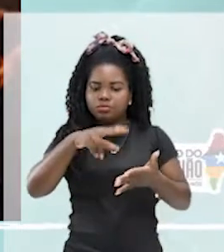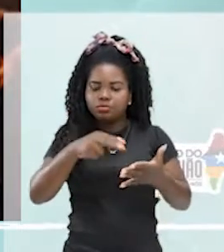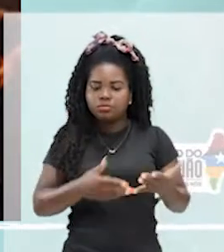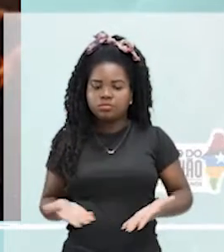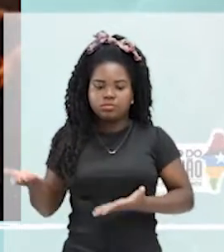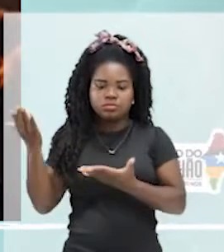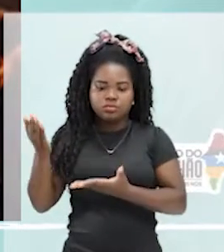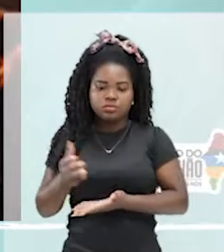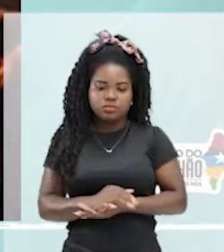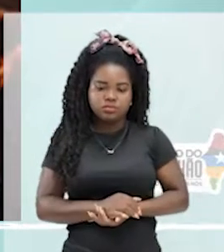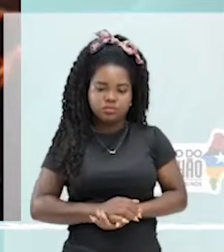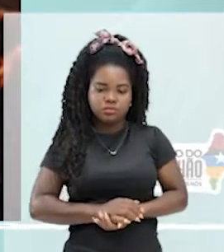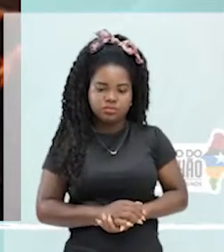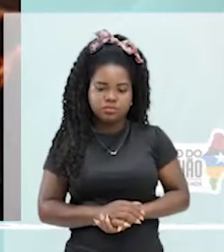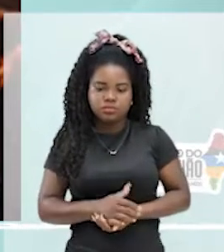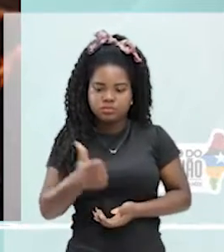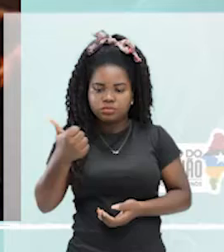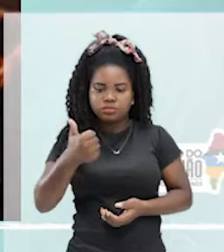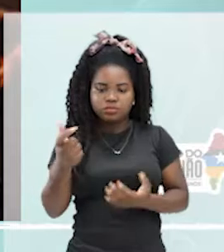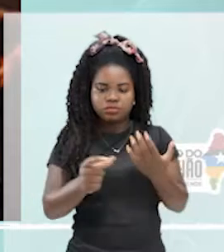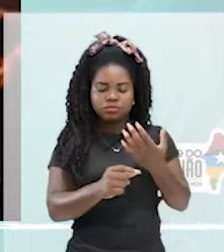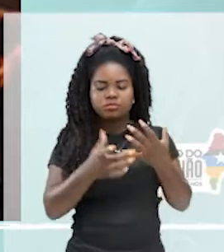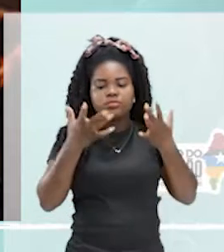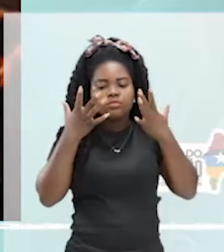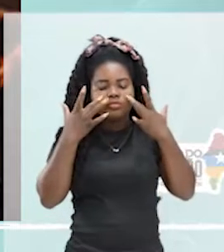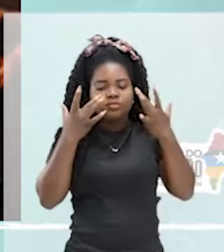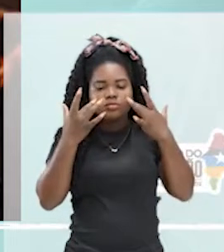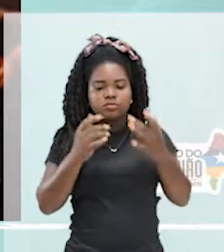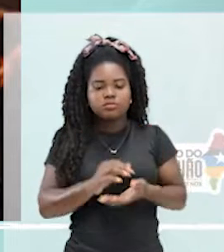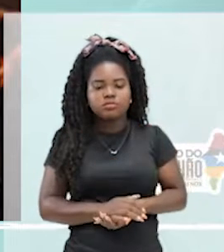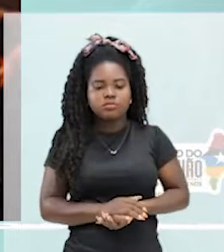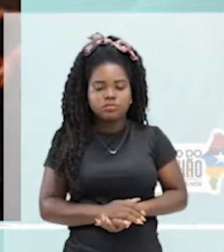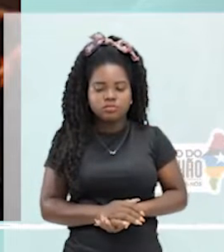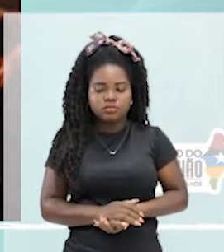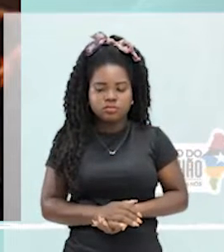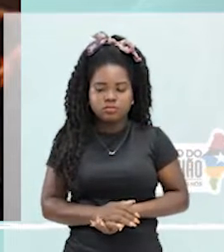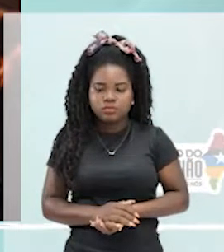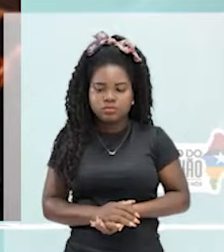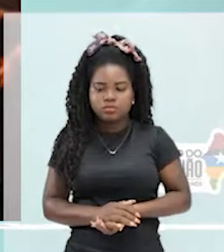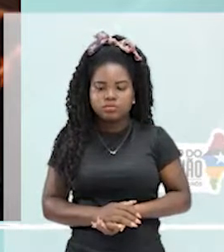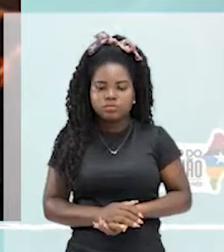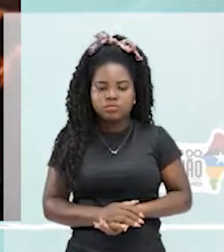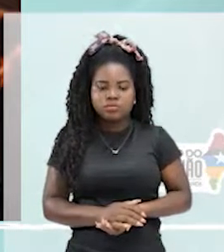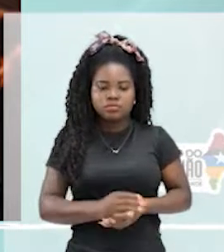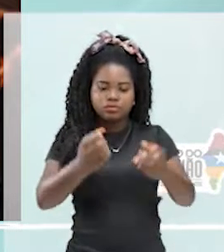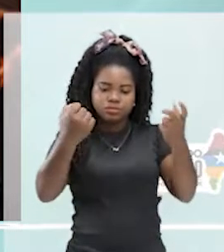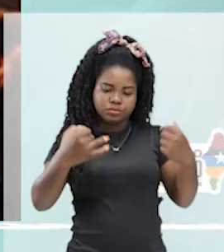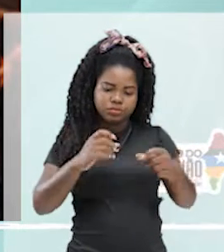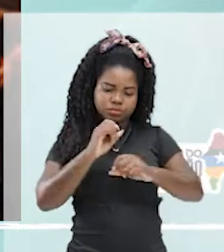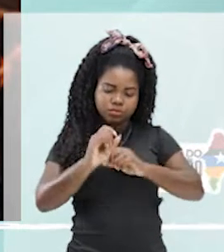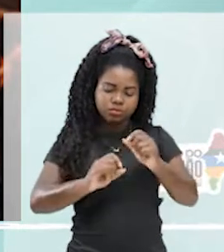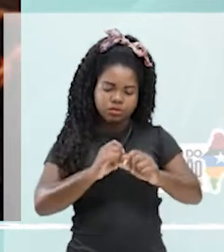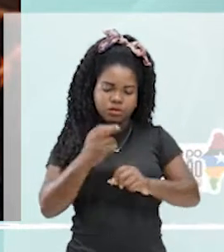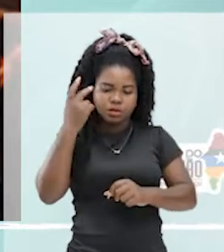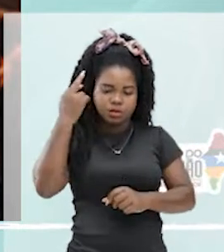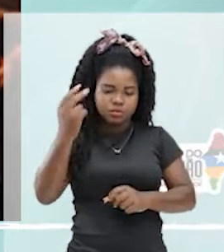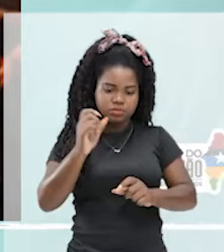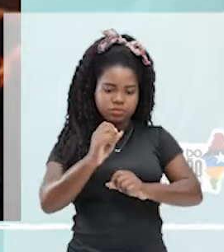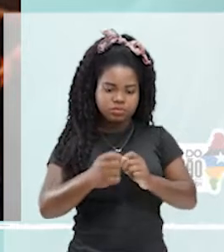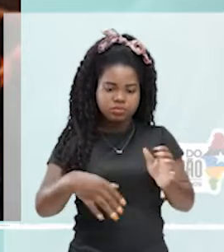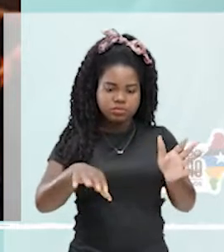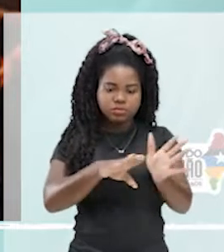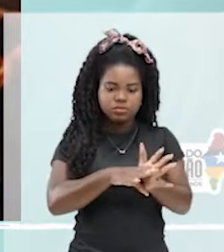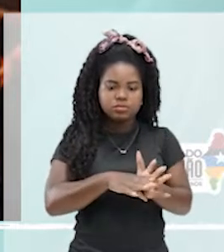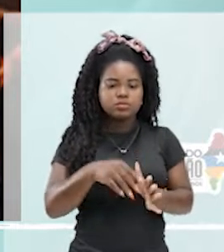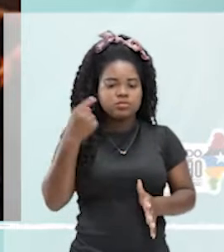do México, foi uma das primeiras obras, ou a primeira obra do Teatro da Crueldade, que é justamente falando historicamente da chegada